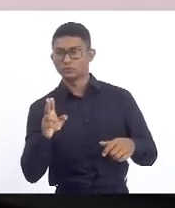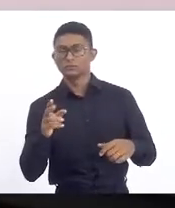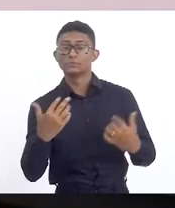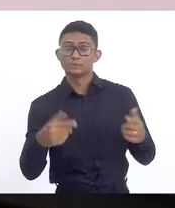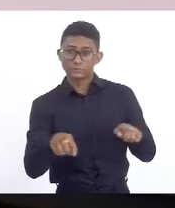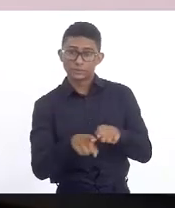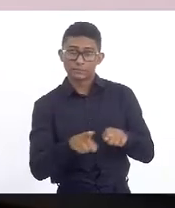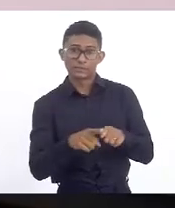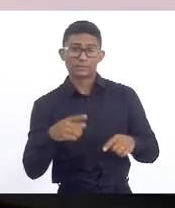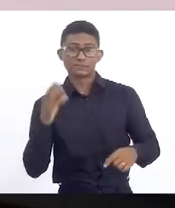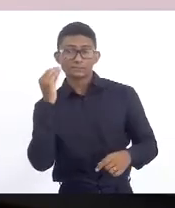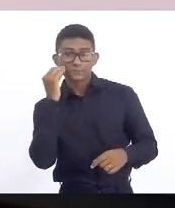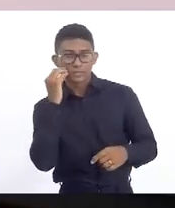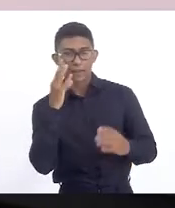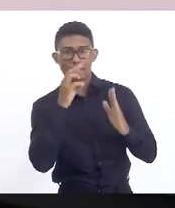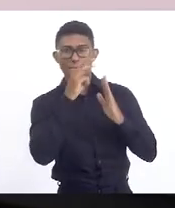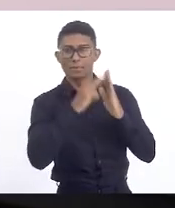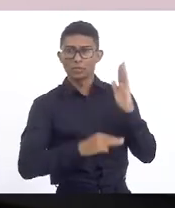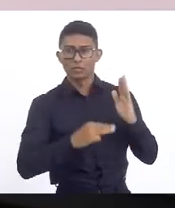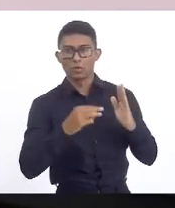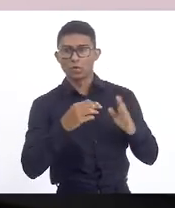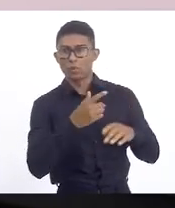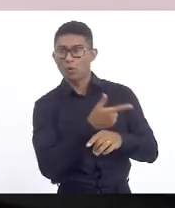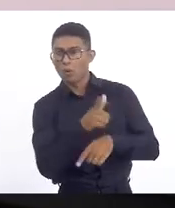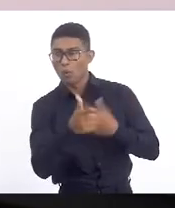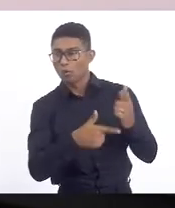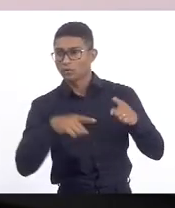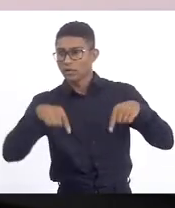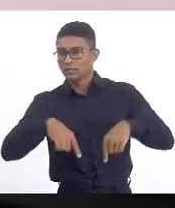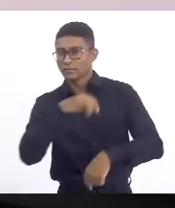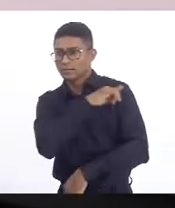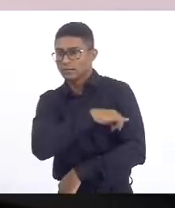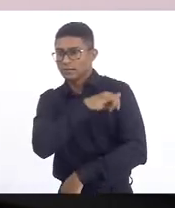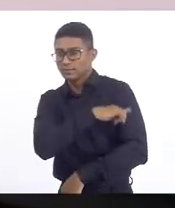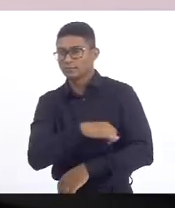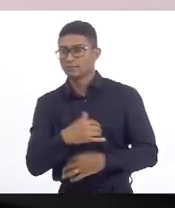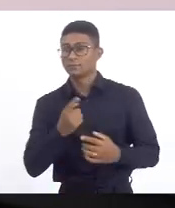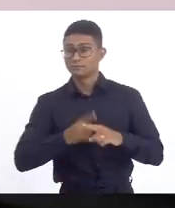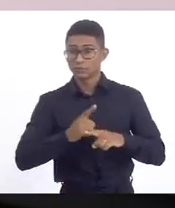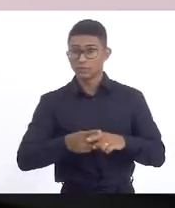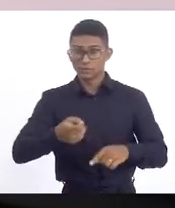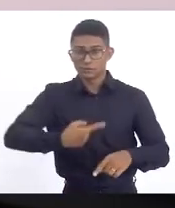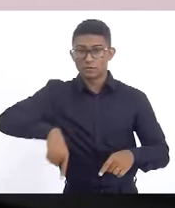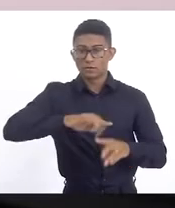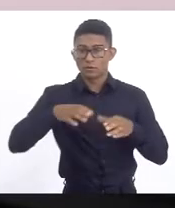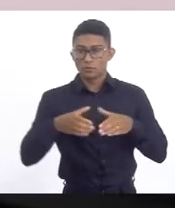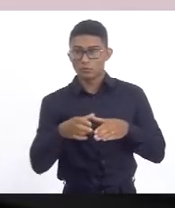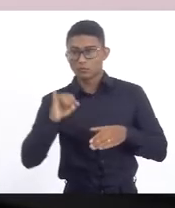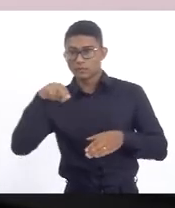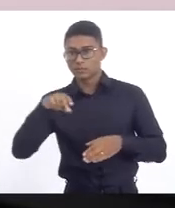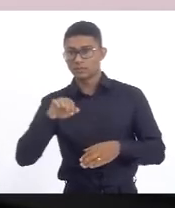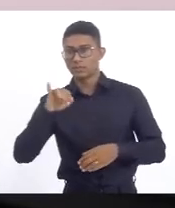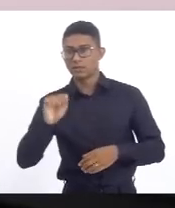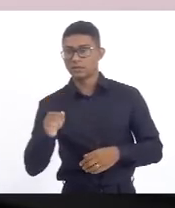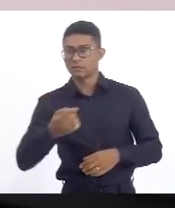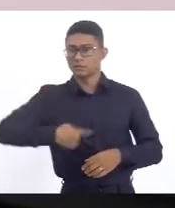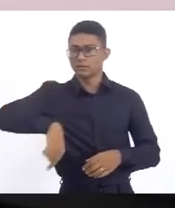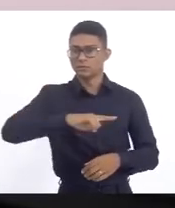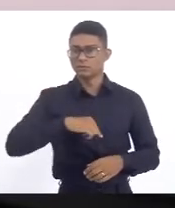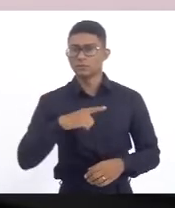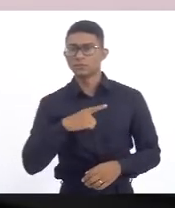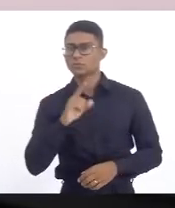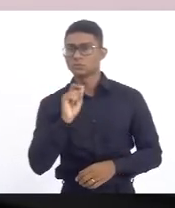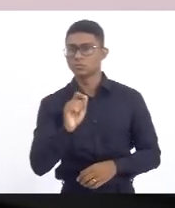outros modelos no estado do Rio de Janeiro. Porque, só para você ter ideia, a nossa equipe de INEA faz coleta em